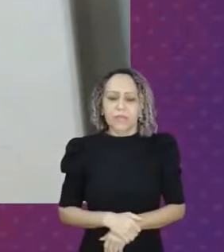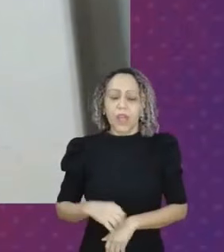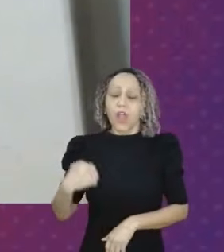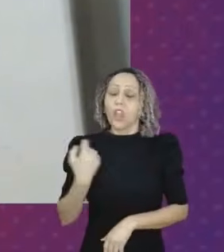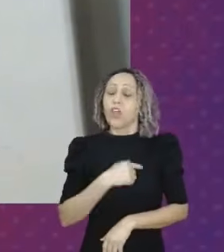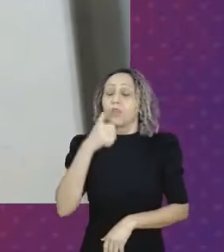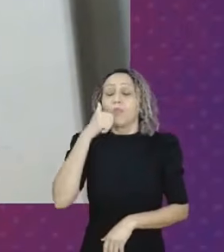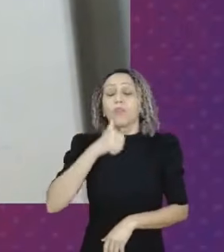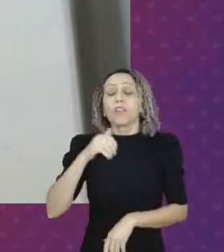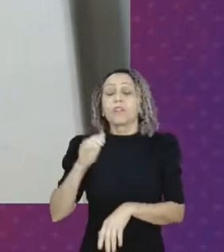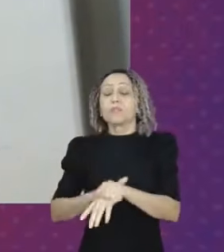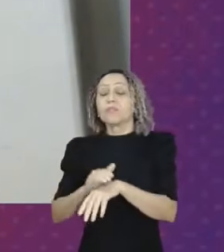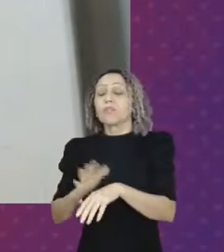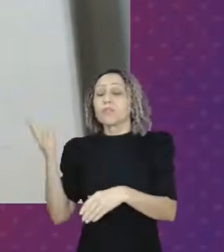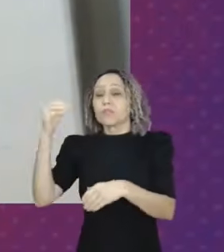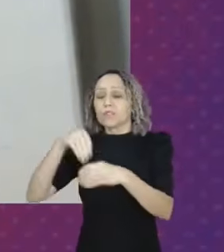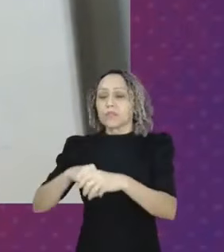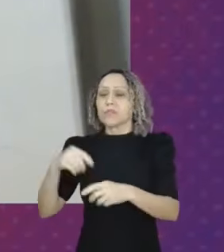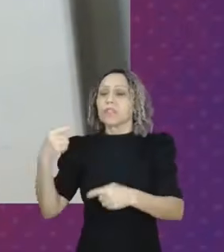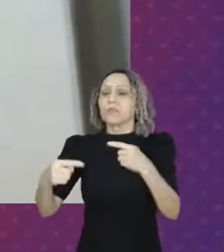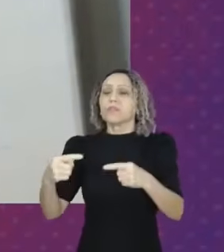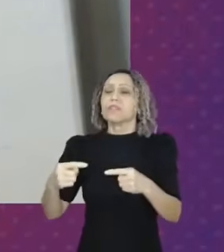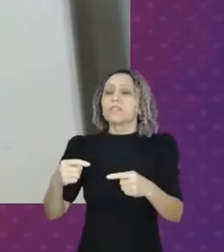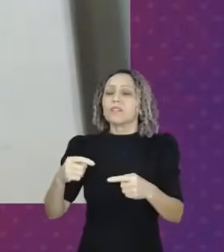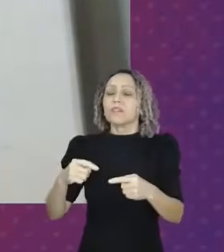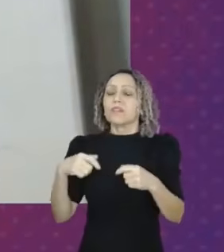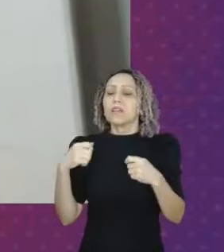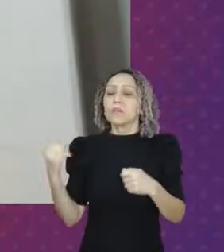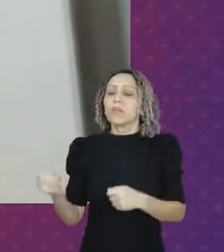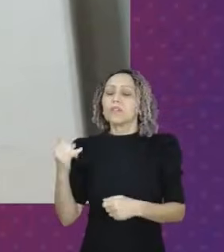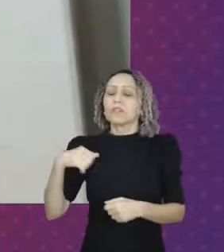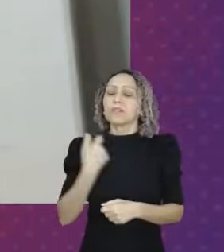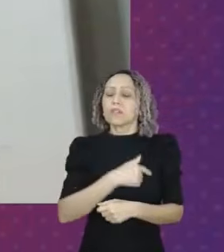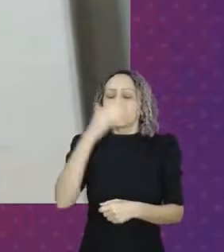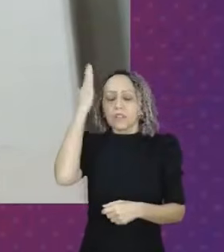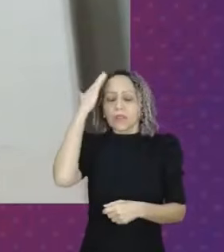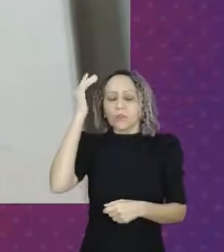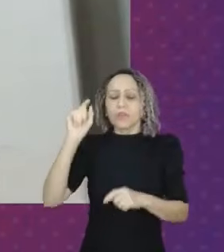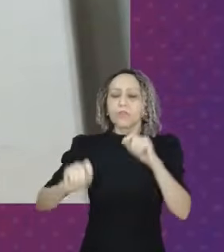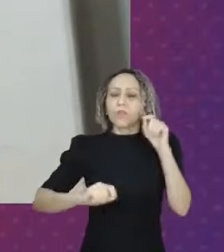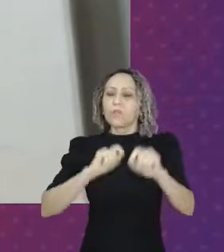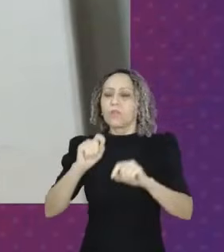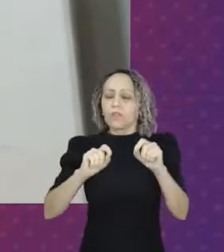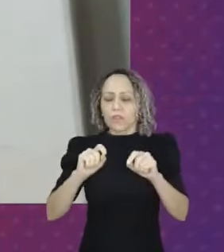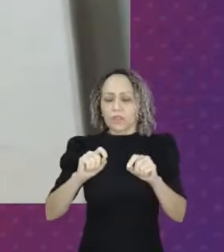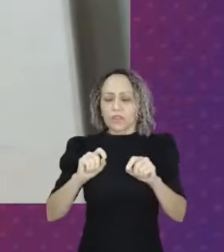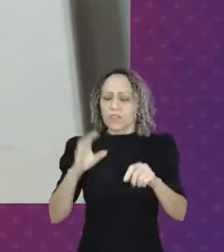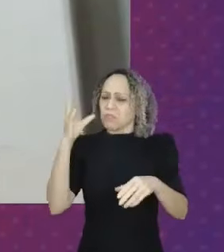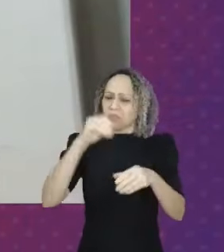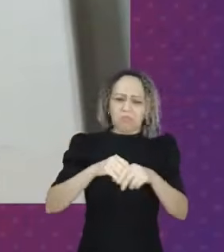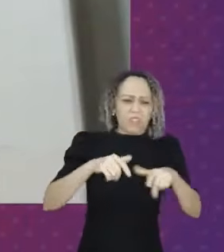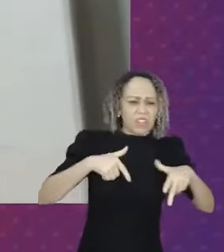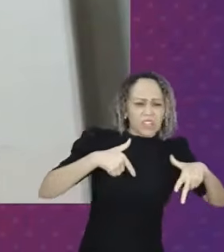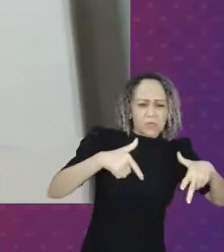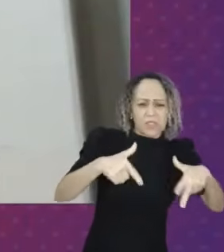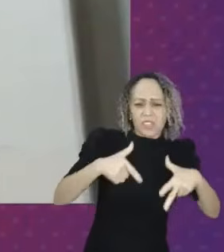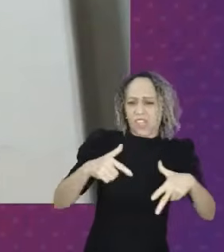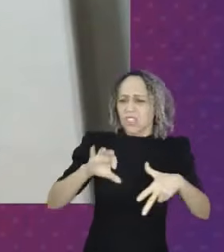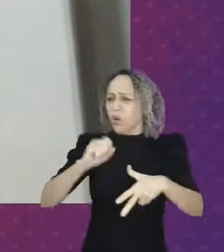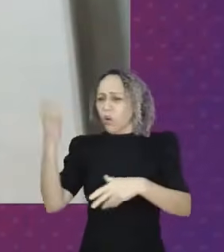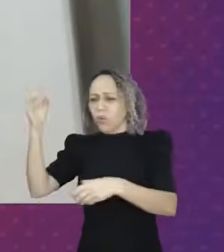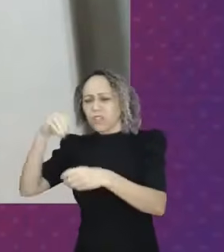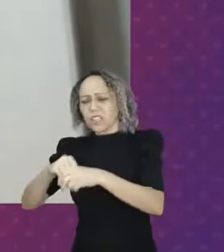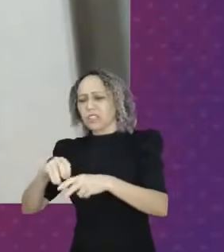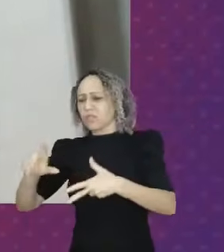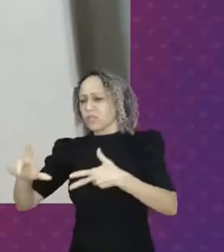mulheres negras ocuparmos a política, nós sabemos que no espaço onde nós estamos, seja da militância ou do legislativo, nós precisamos fazer